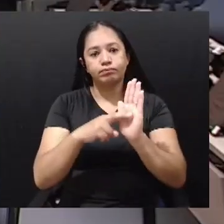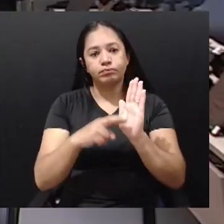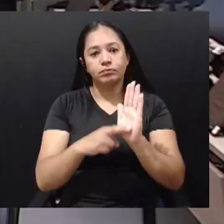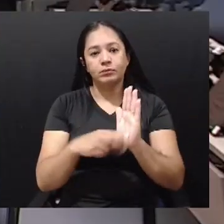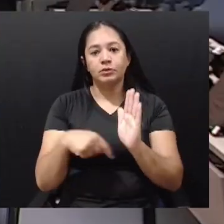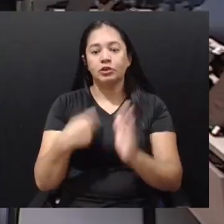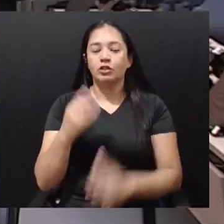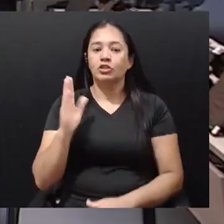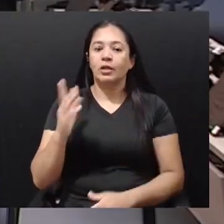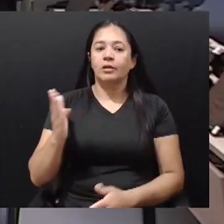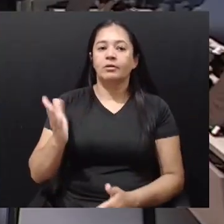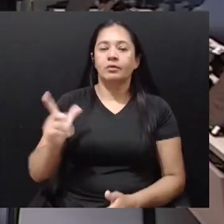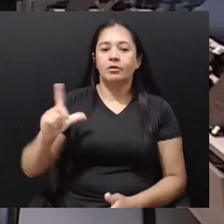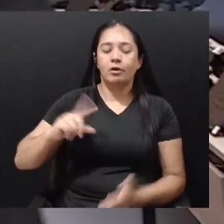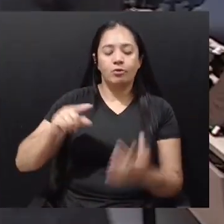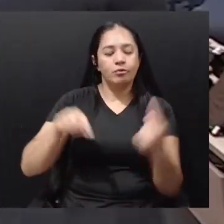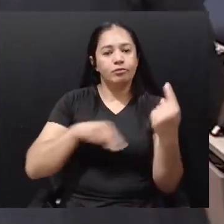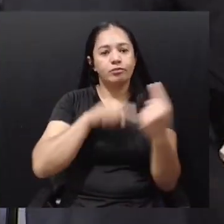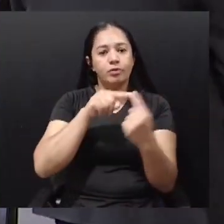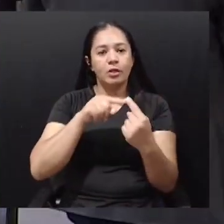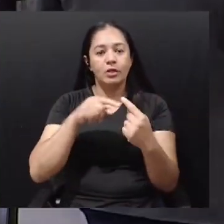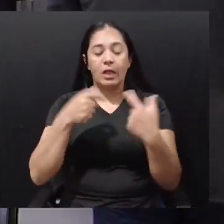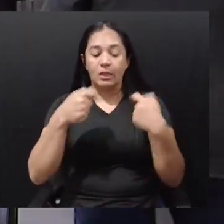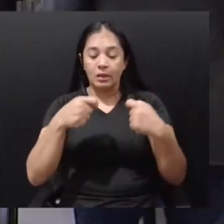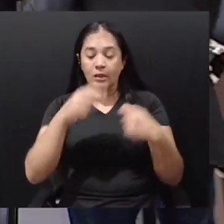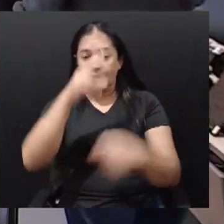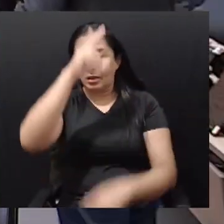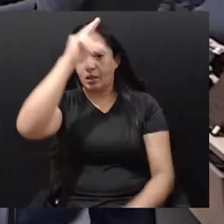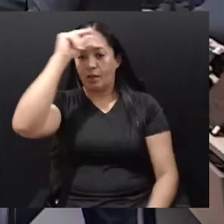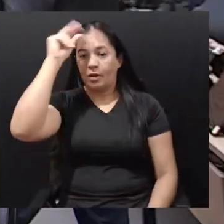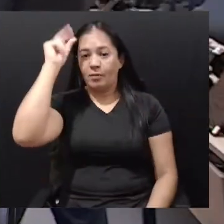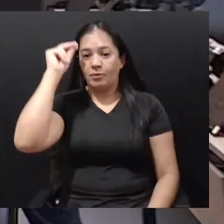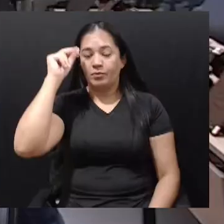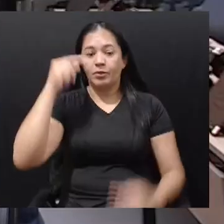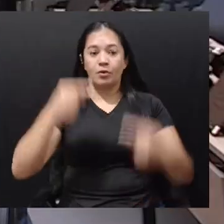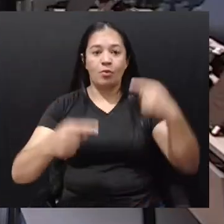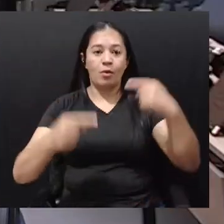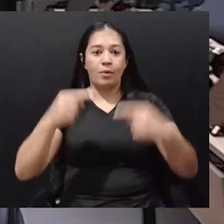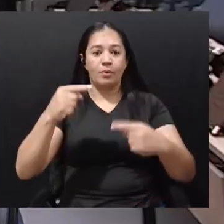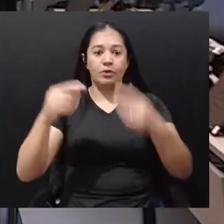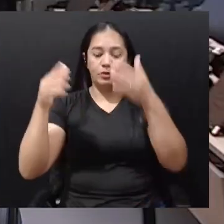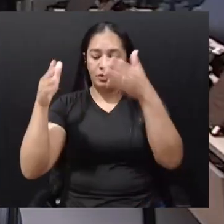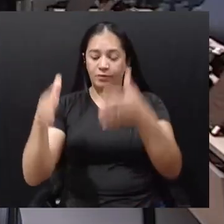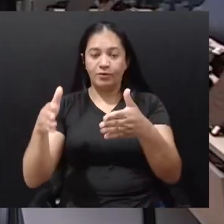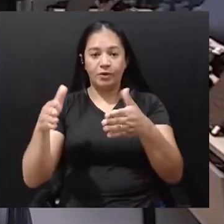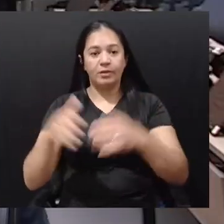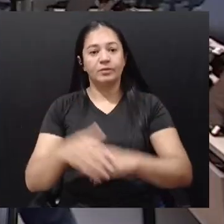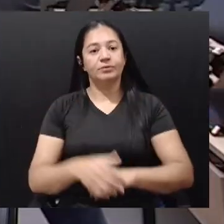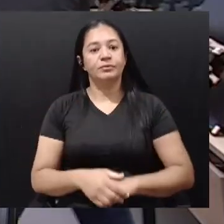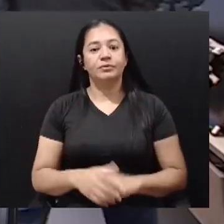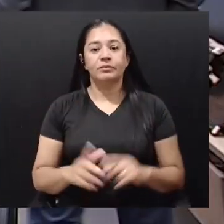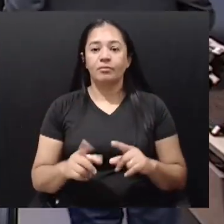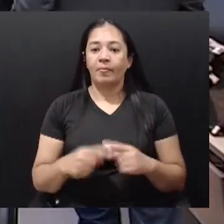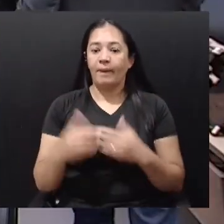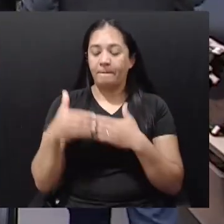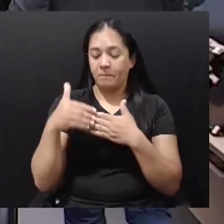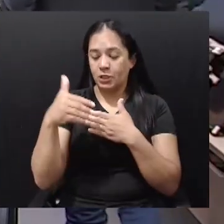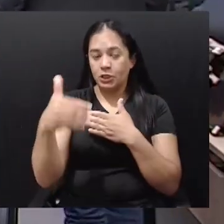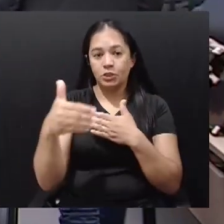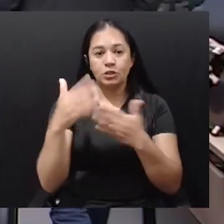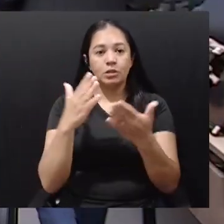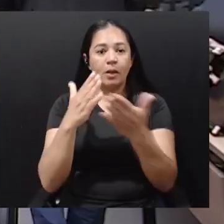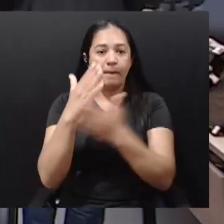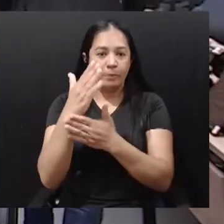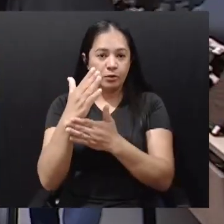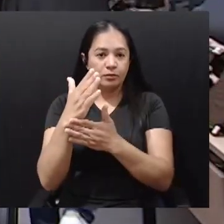necessidade da Prefeitura ter uma política voltada para isso, mas a partir da aprovação da lei, a Prefeitura